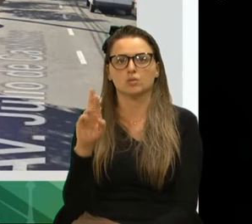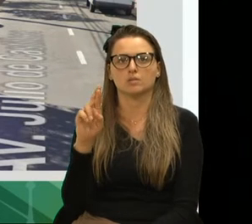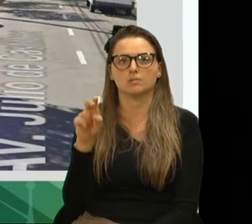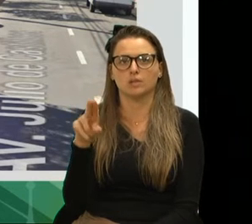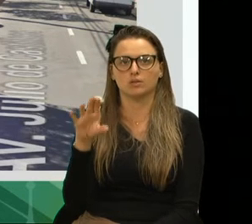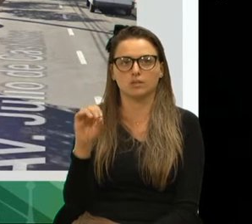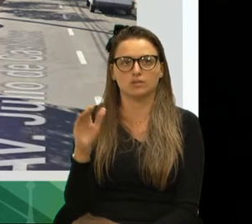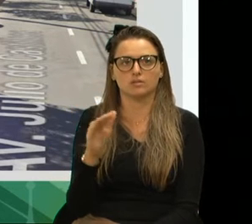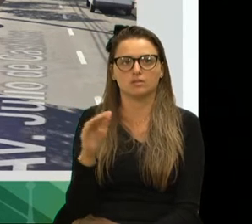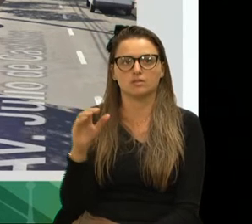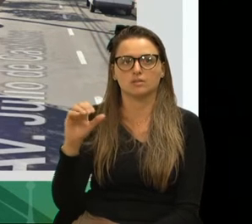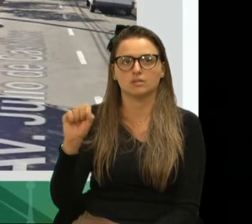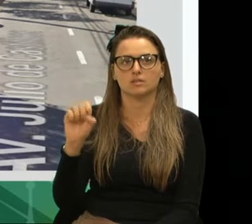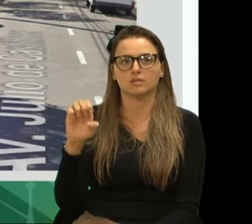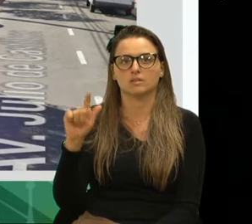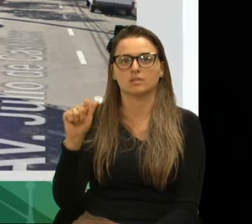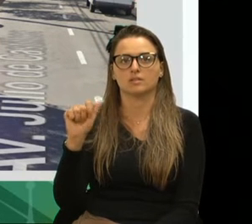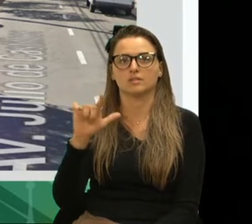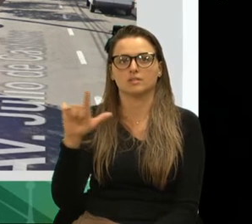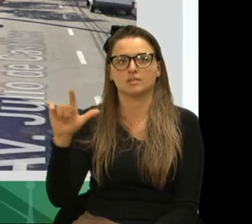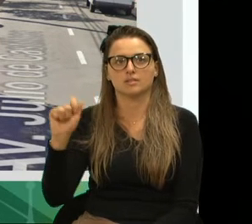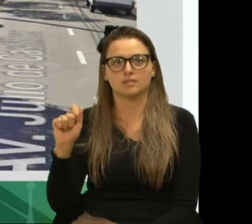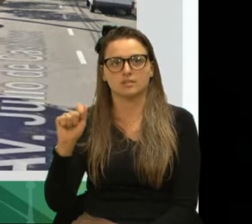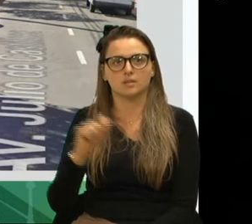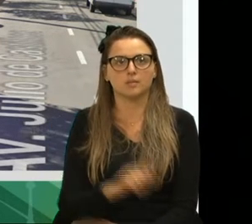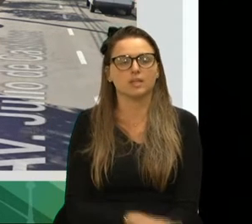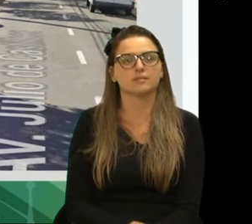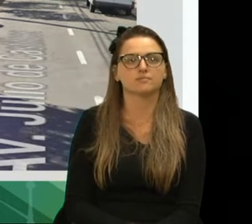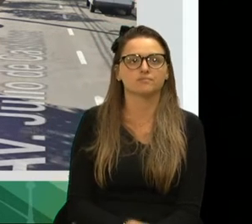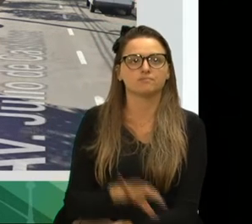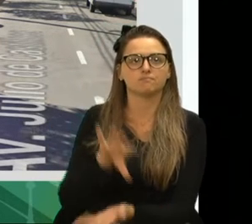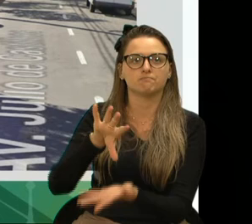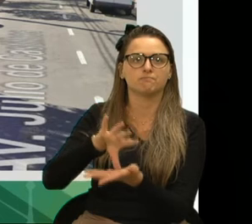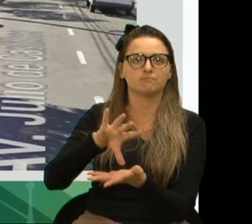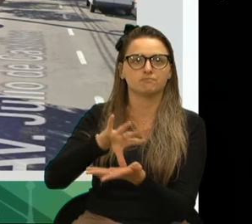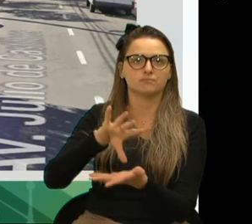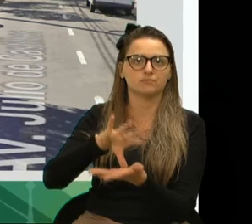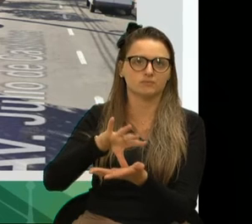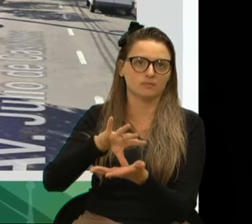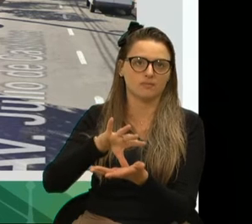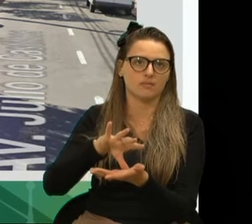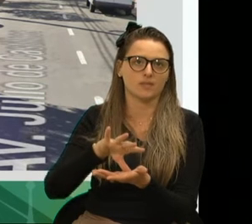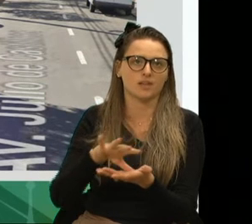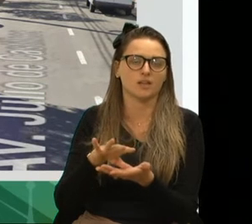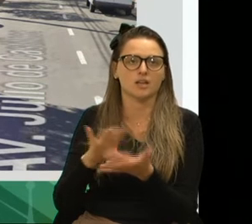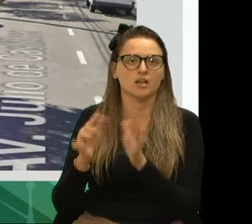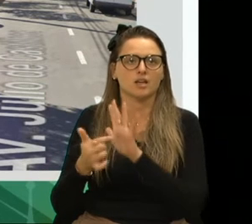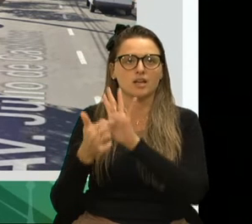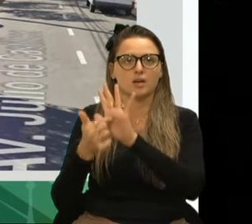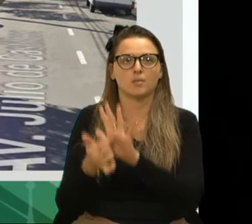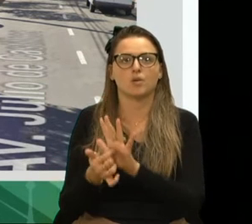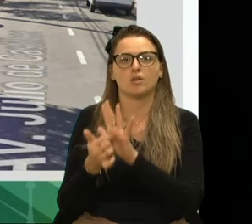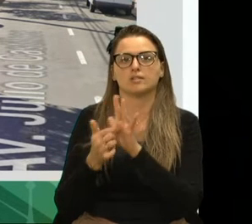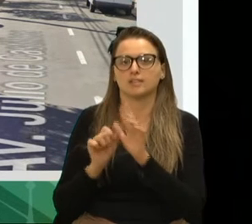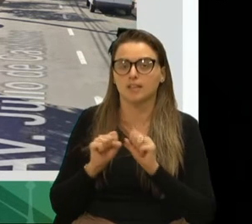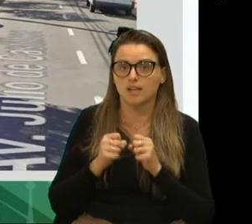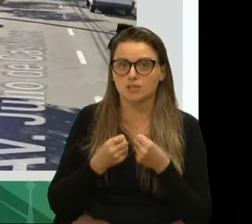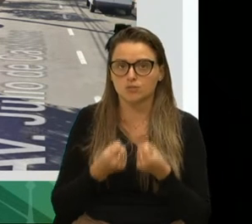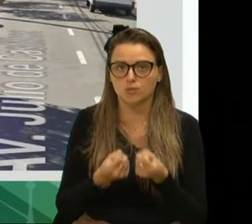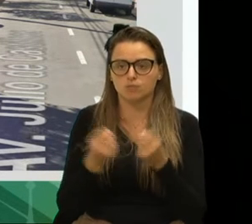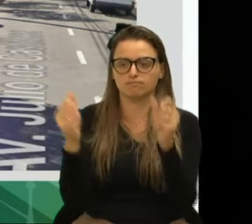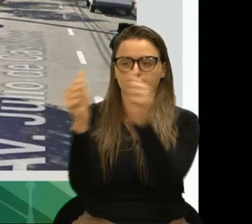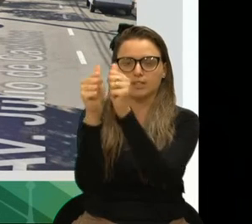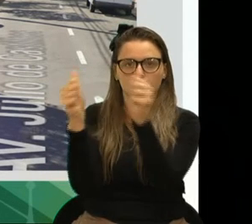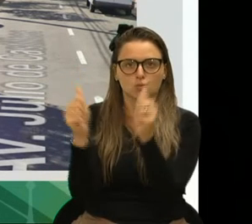do Jesus Terceiro Milênio, dentre outras, na Praça Dante, foi uma grande expressão do sindicalismo, da